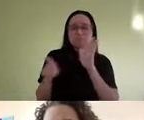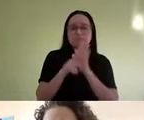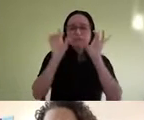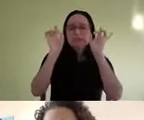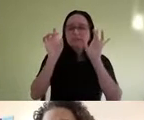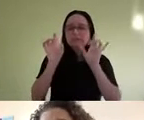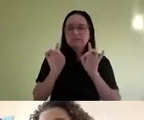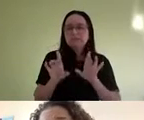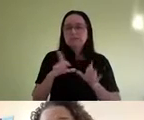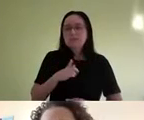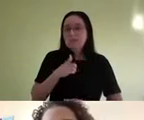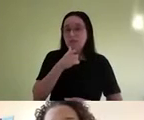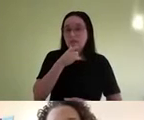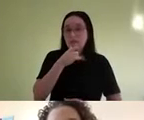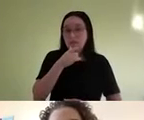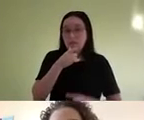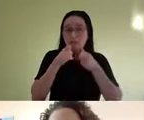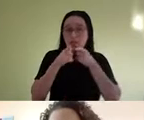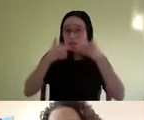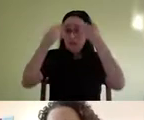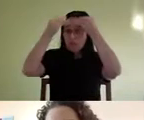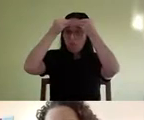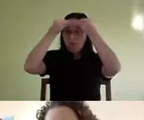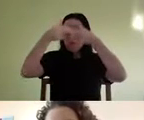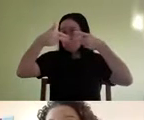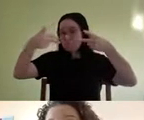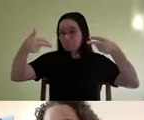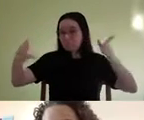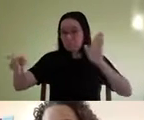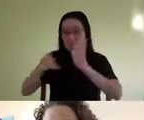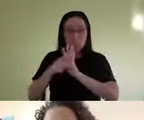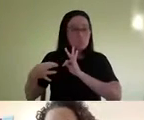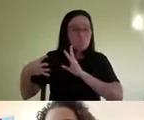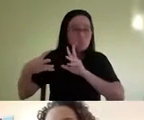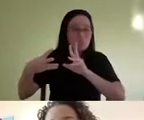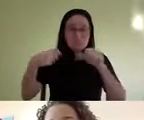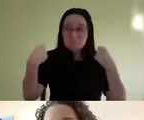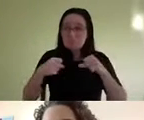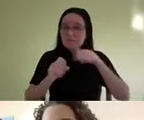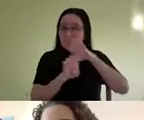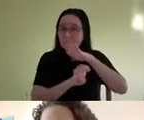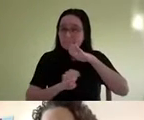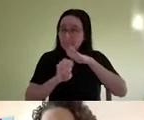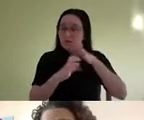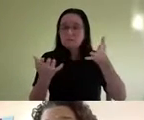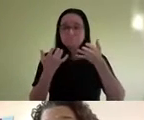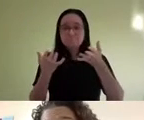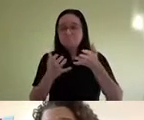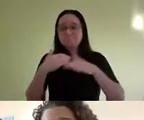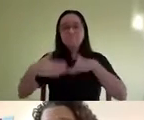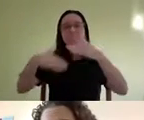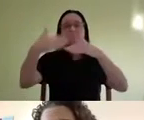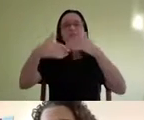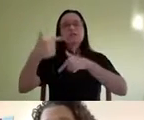mobile. Hoje em dia, tudo que a gente precisa, todas as empresas que querem colocar o seu negócio à frente na